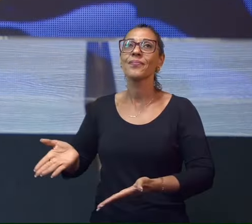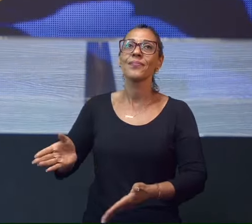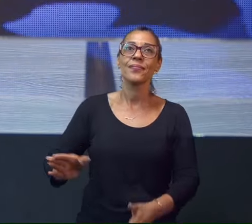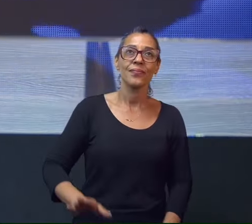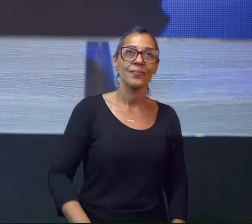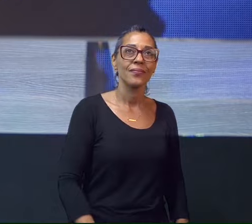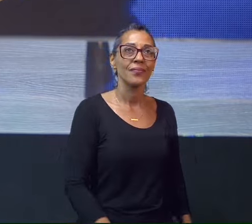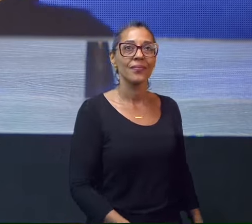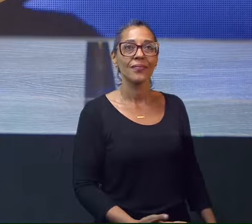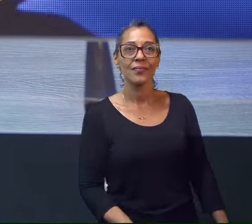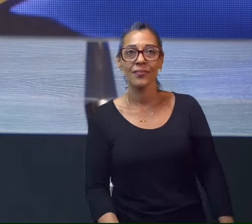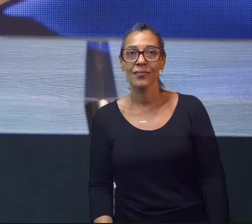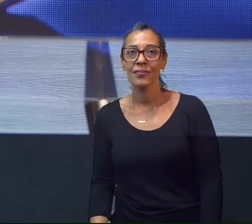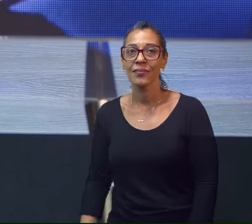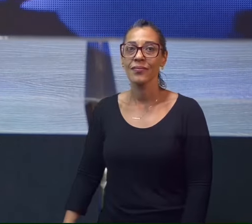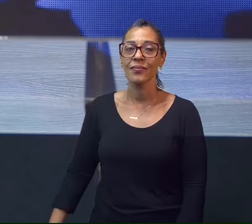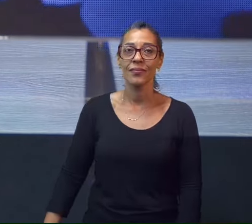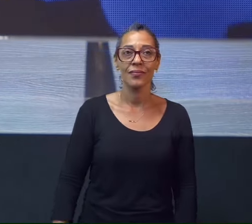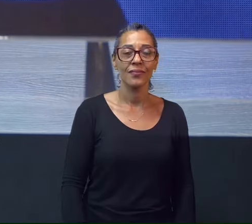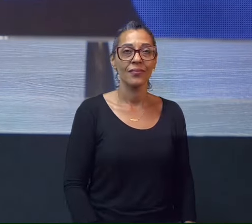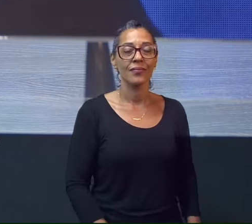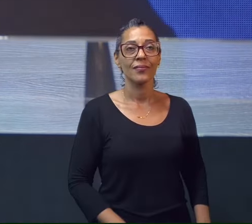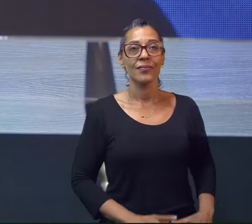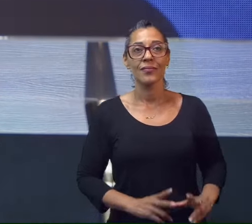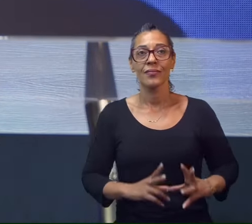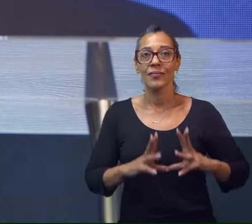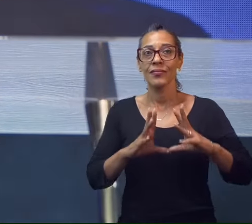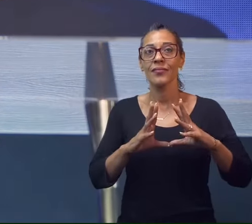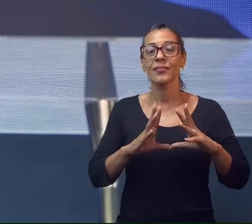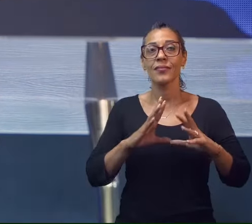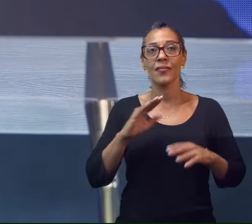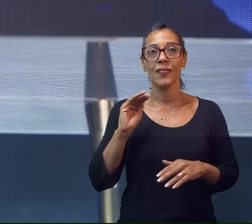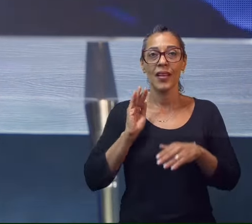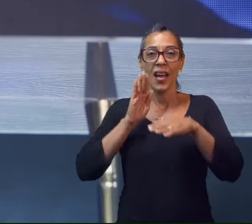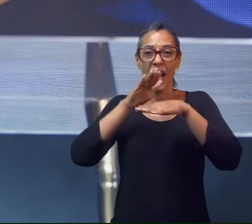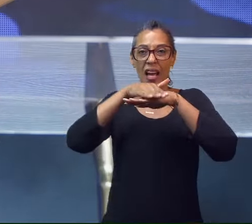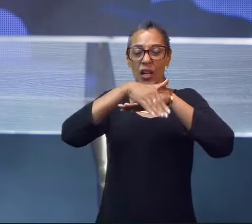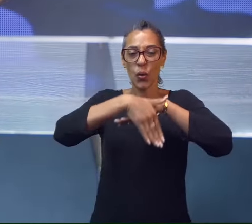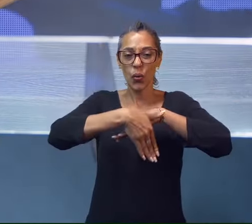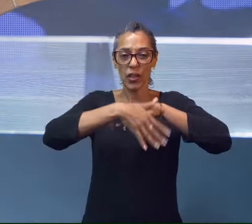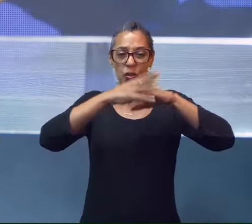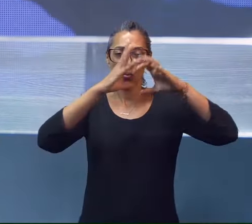a sombra da noite se aproxima